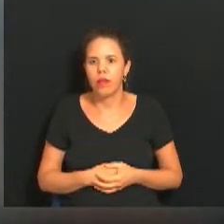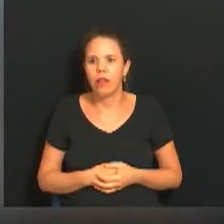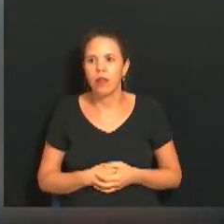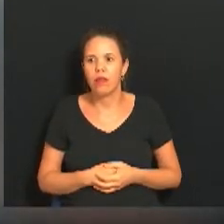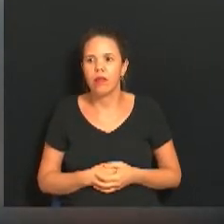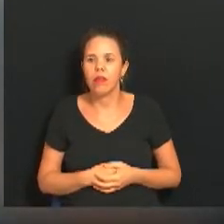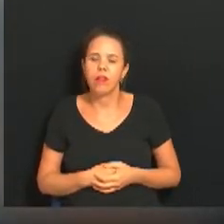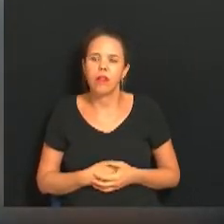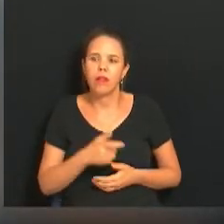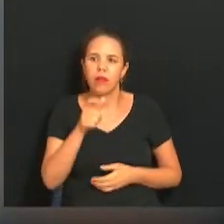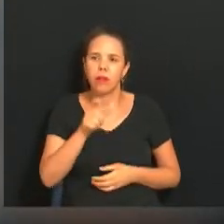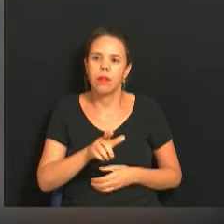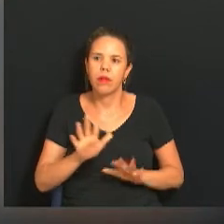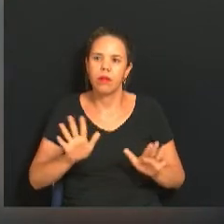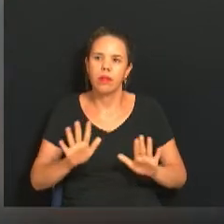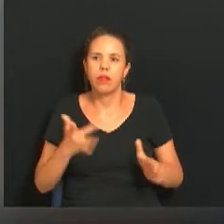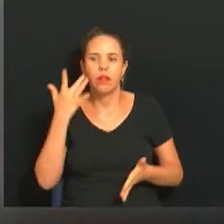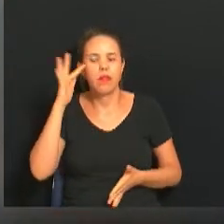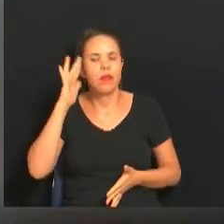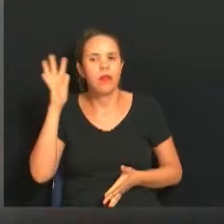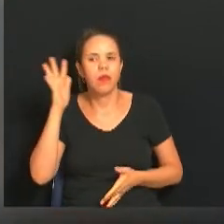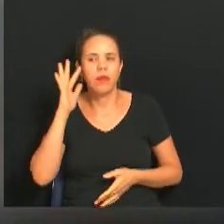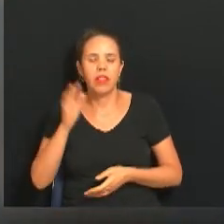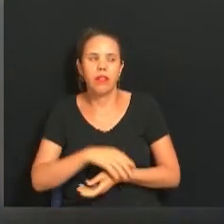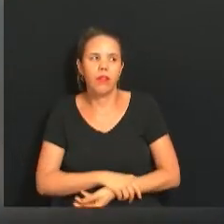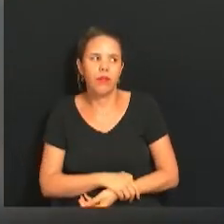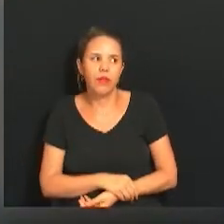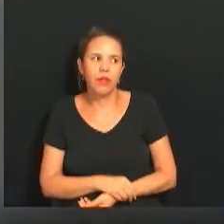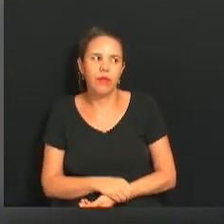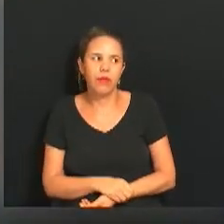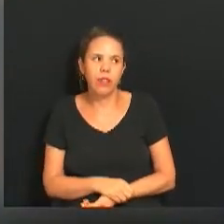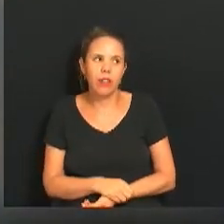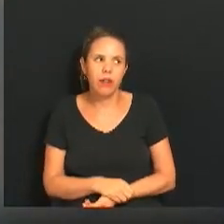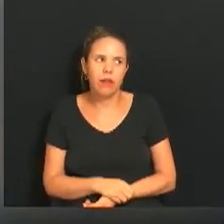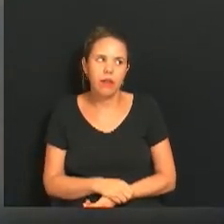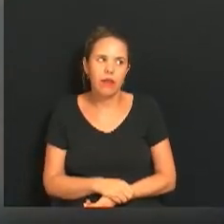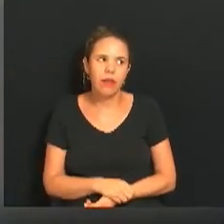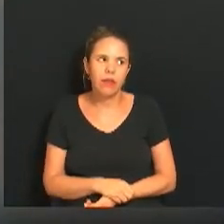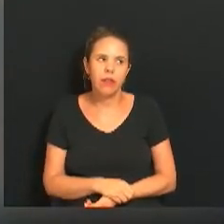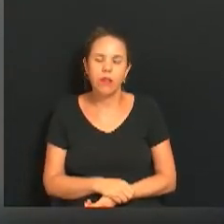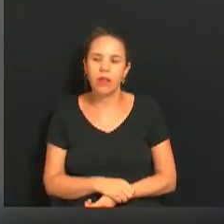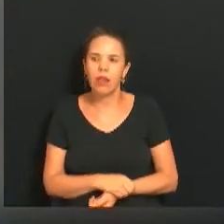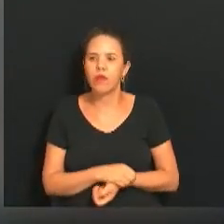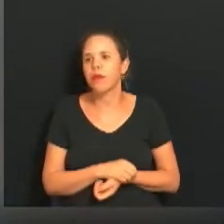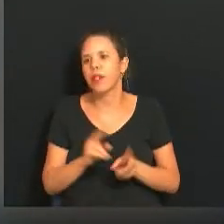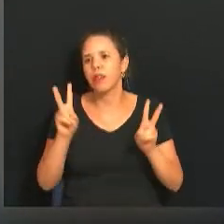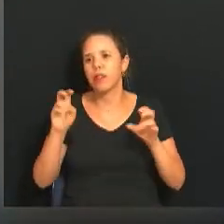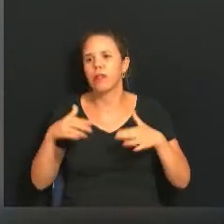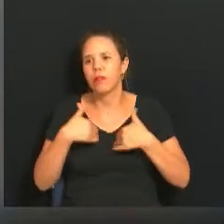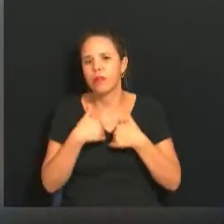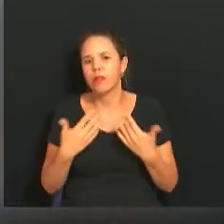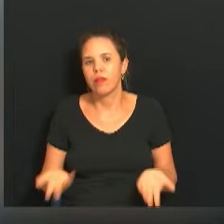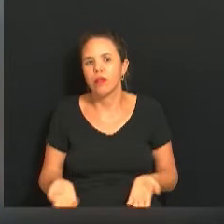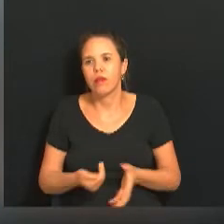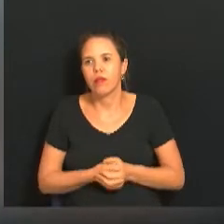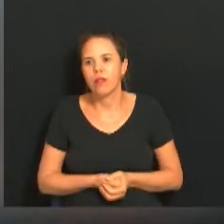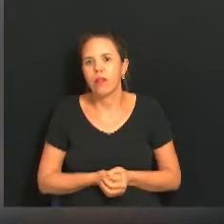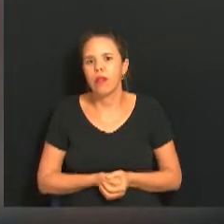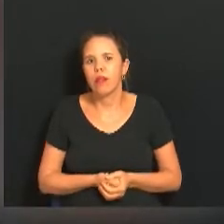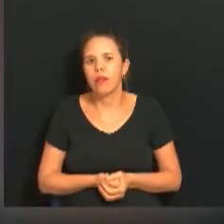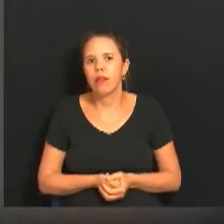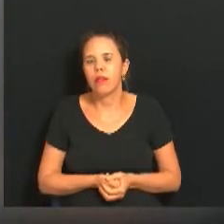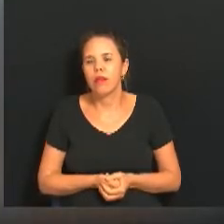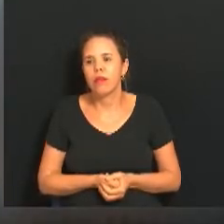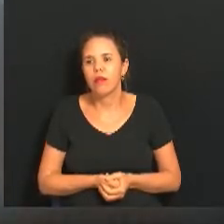para a pessoa e não consegue imaginar que aquela pessoa tem esse problema de espectro autista. Hoje,